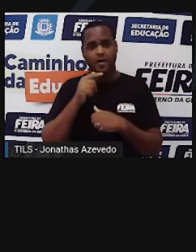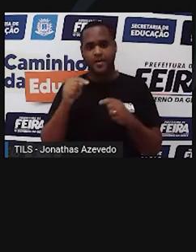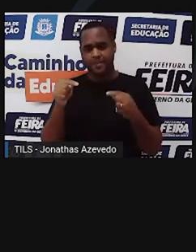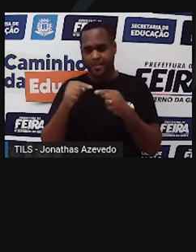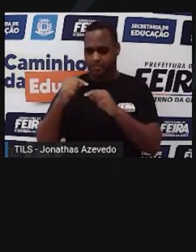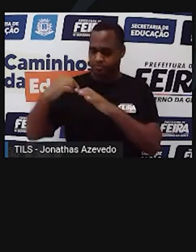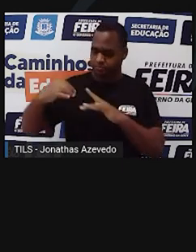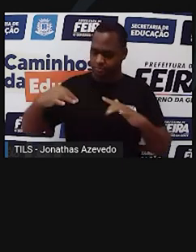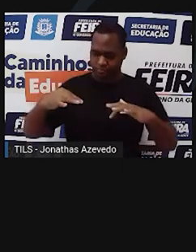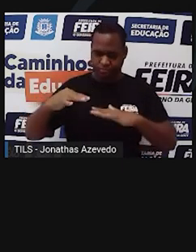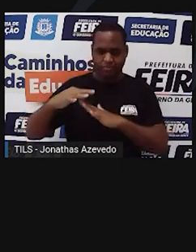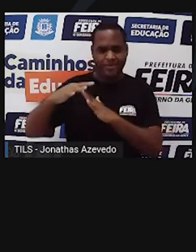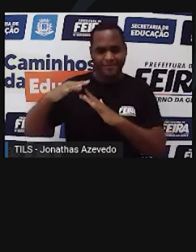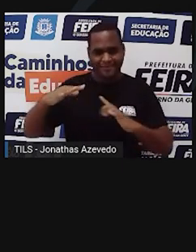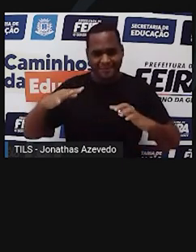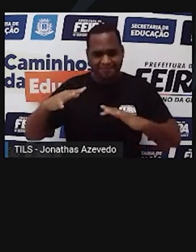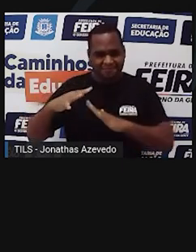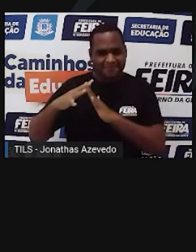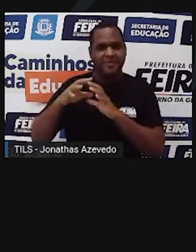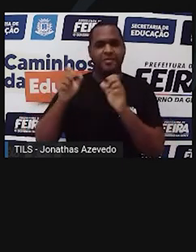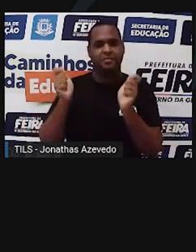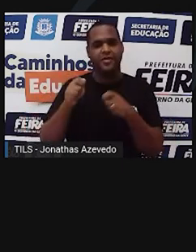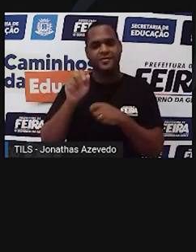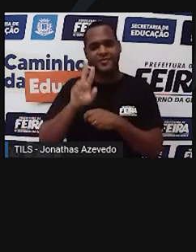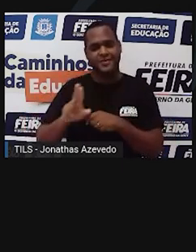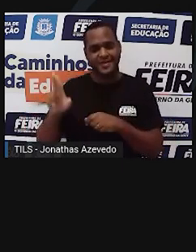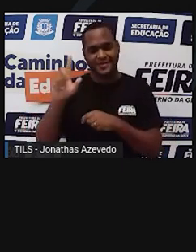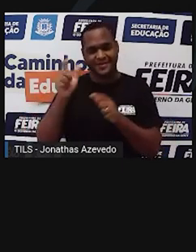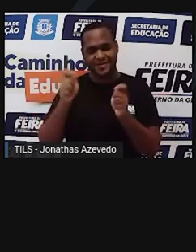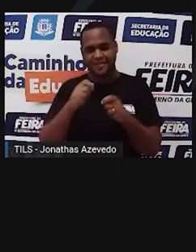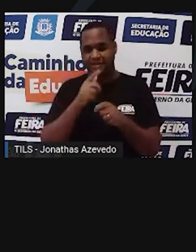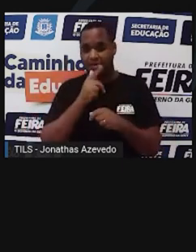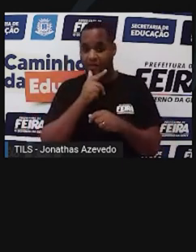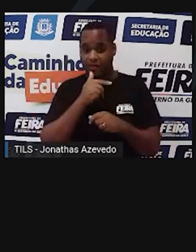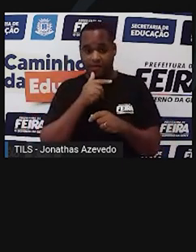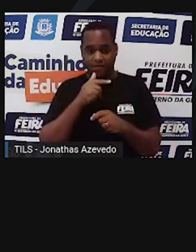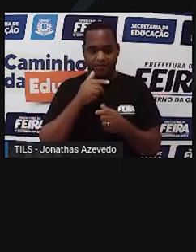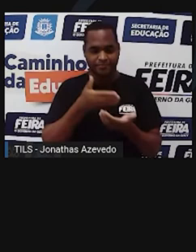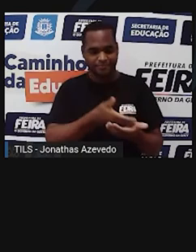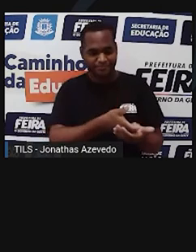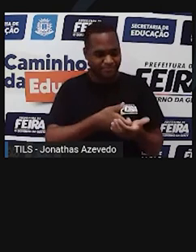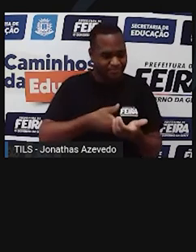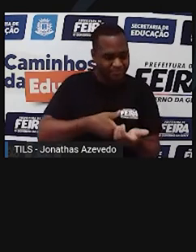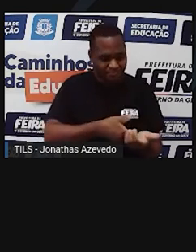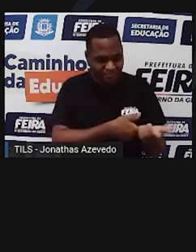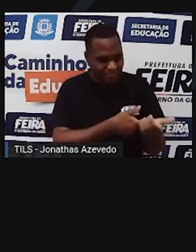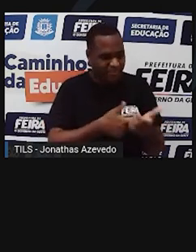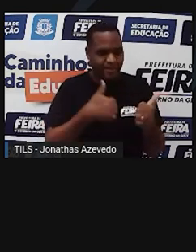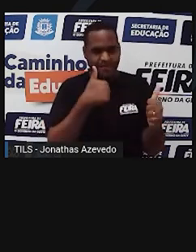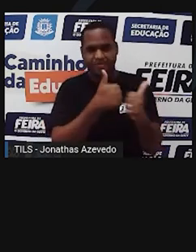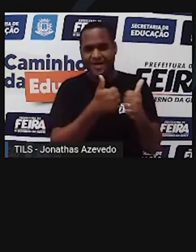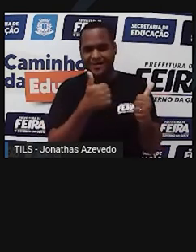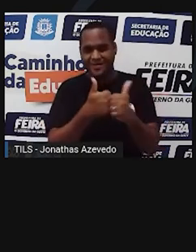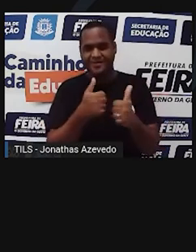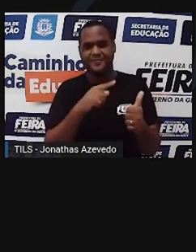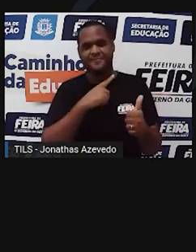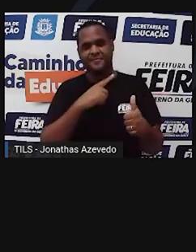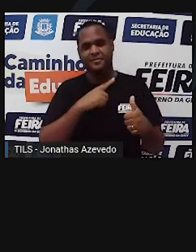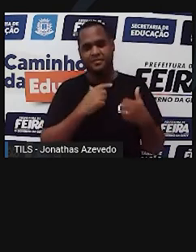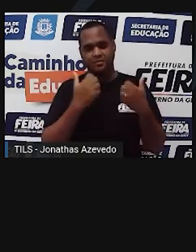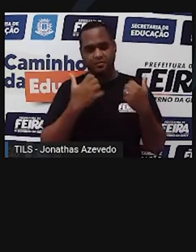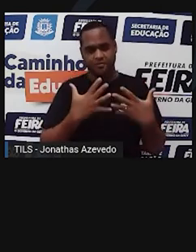pode ser usada para a irrigação de plantas nas proximidades da usina, ou seja, é um